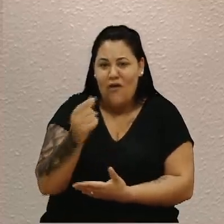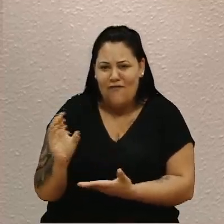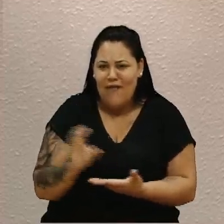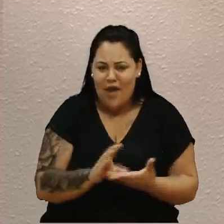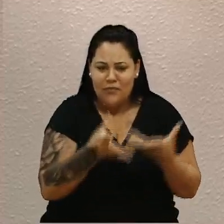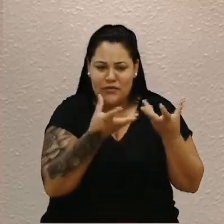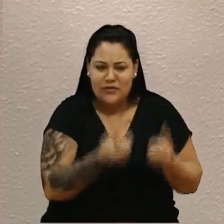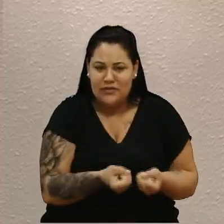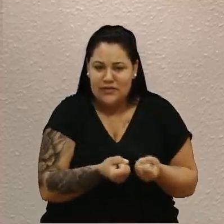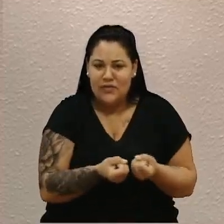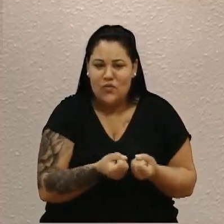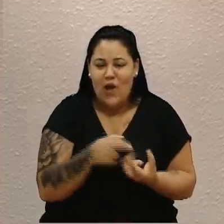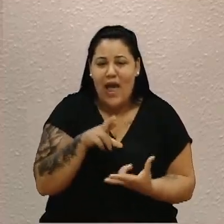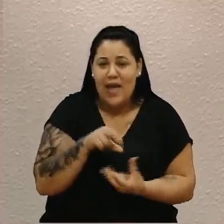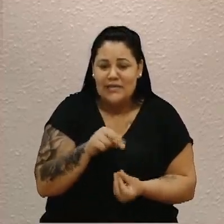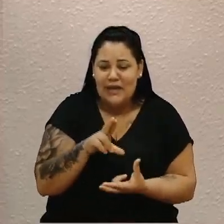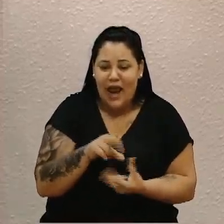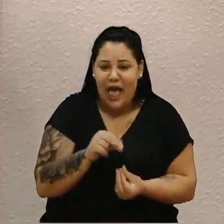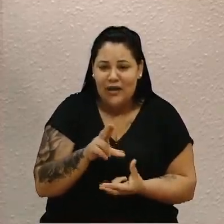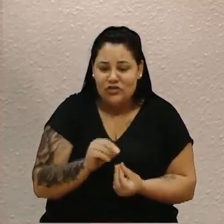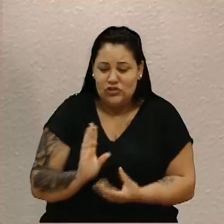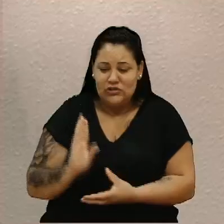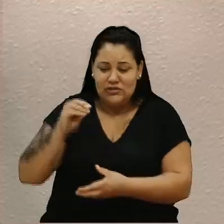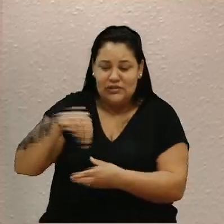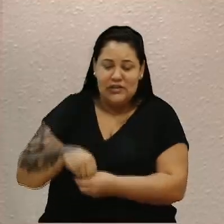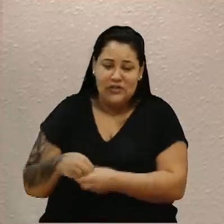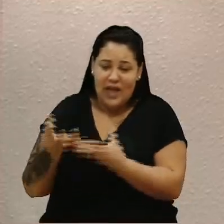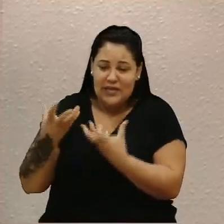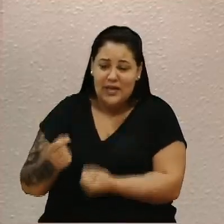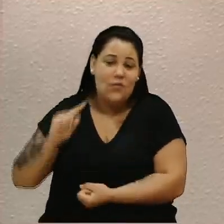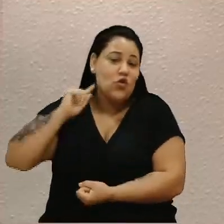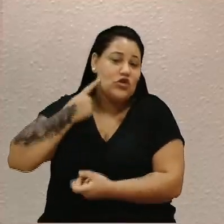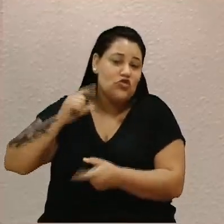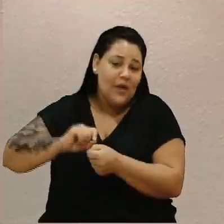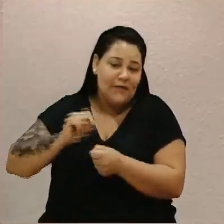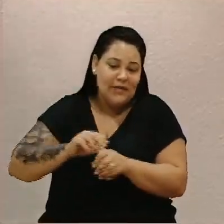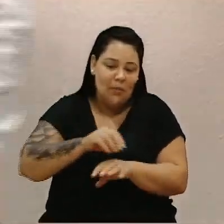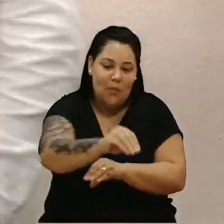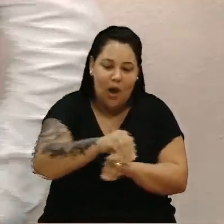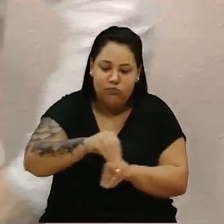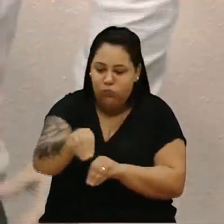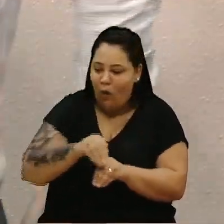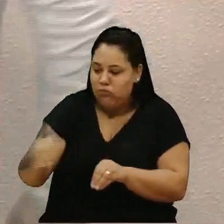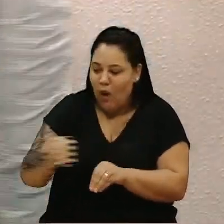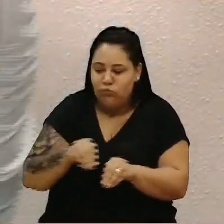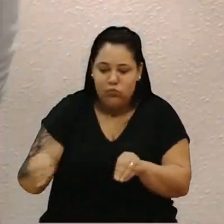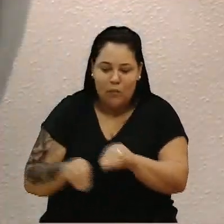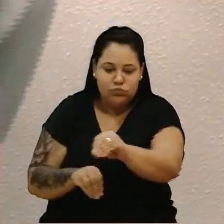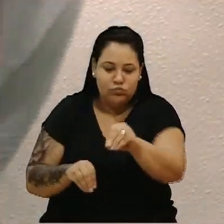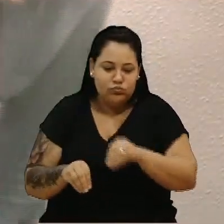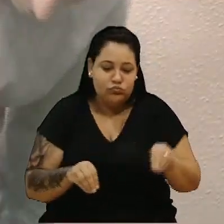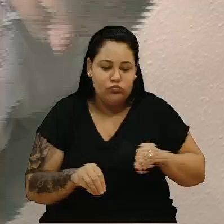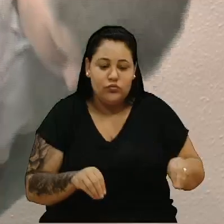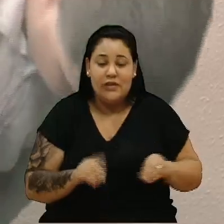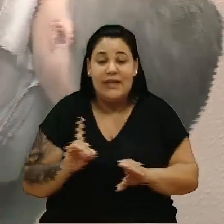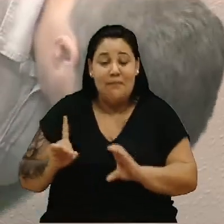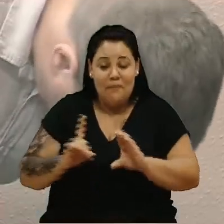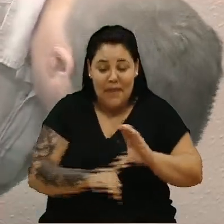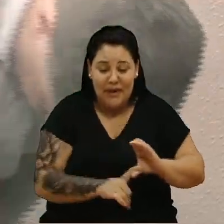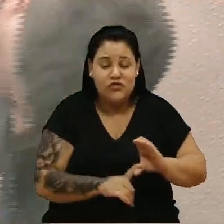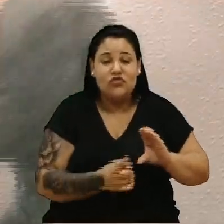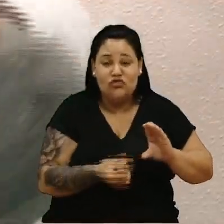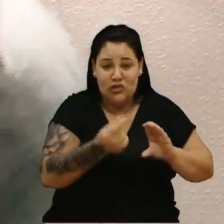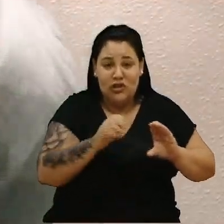associações de reciclagem da nossa cidade, que recebem o lixo da Codeca para fazer a triagem, né? Essas associações dependem do dinheiro do Ecofundo